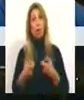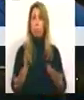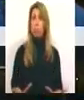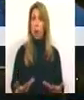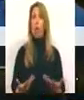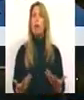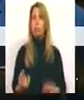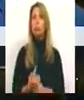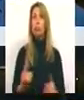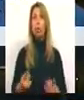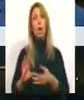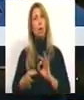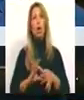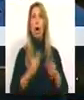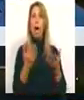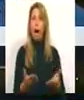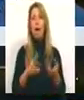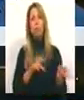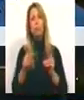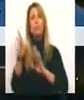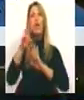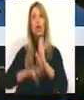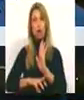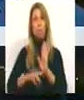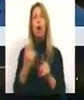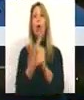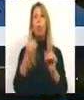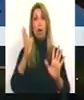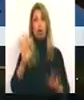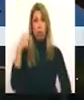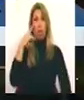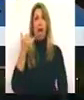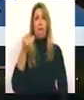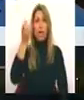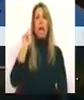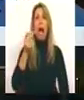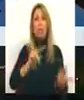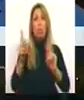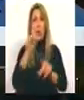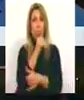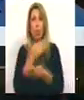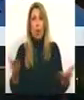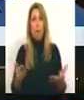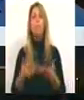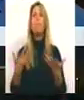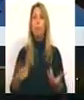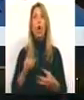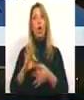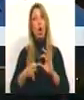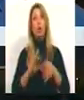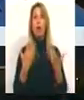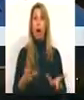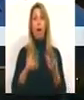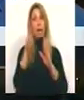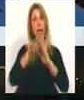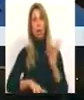sentido, atualizar esse regime, porque há 20 anos que ele já não é atualizado. E faz sentido atualizar esse regime, tendo